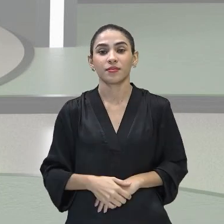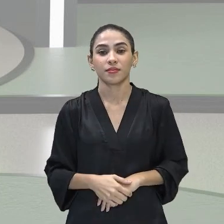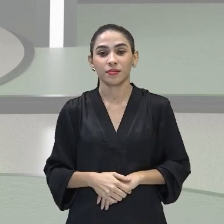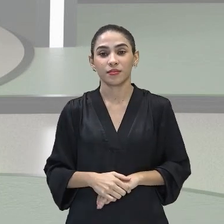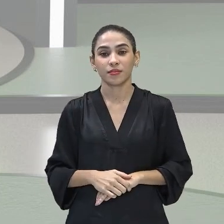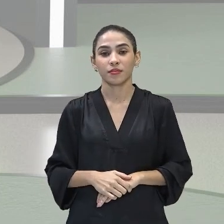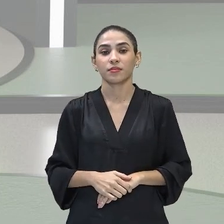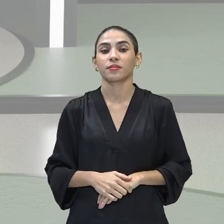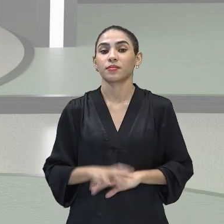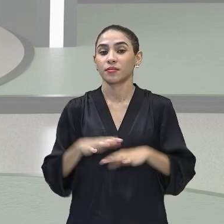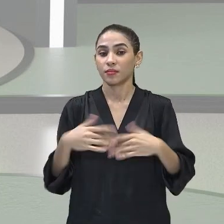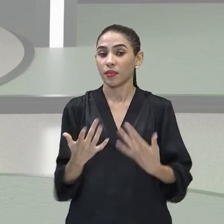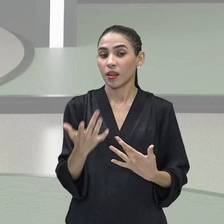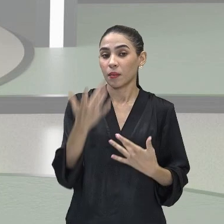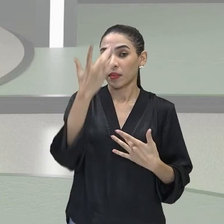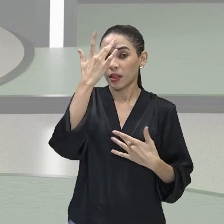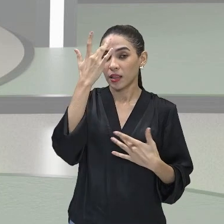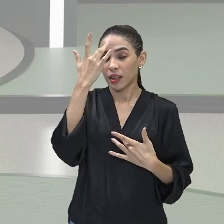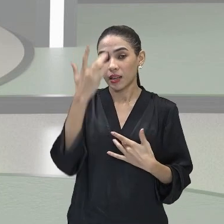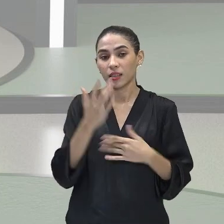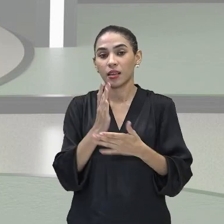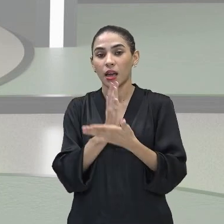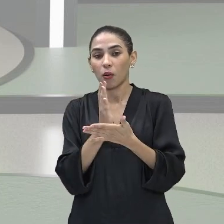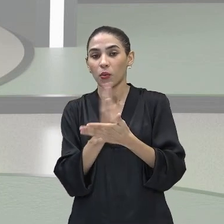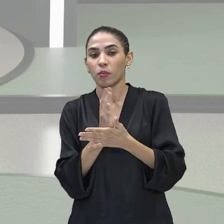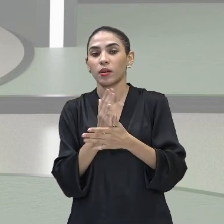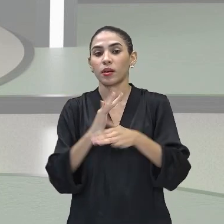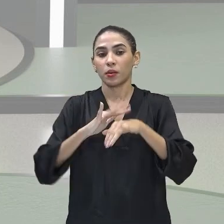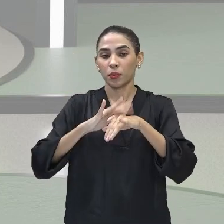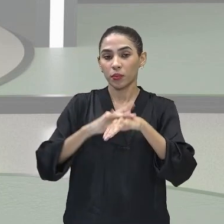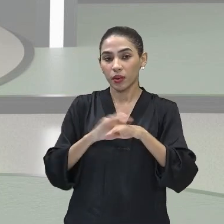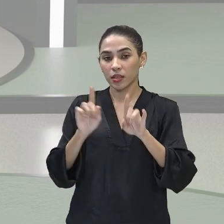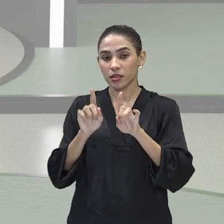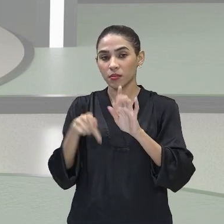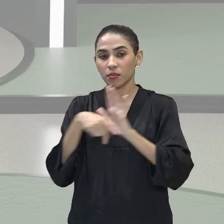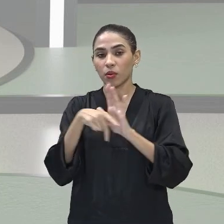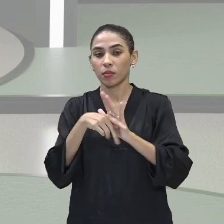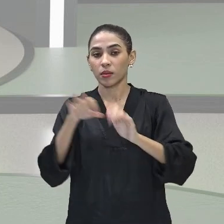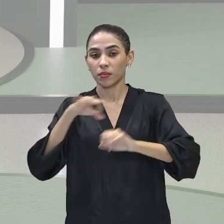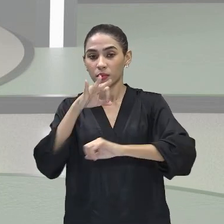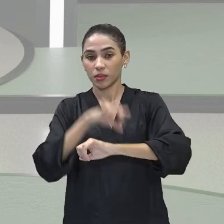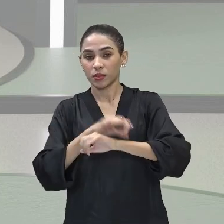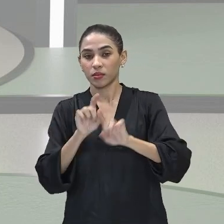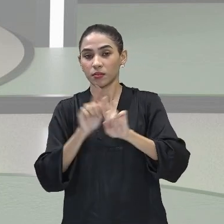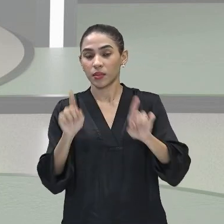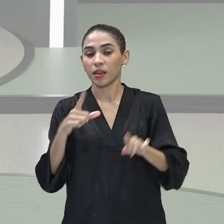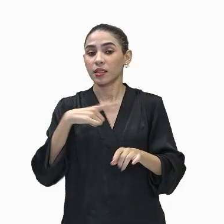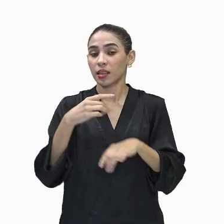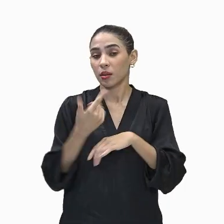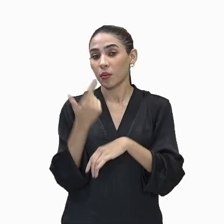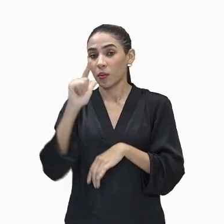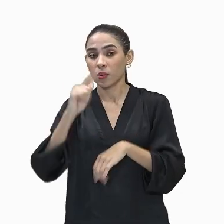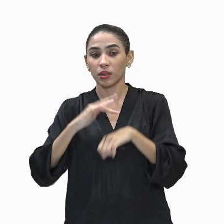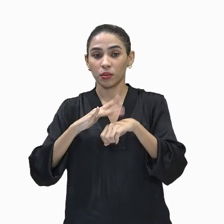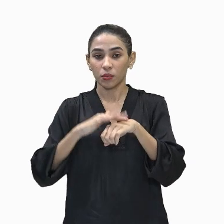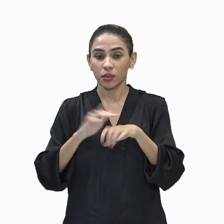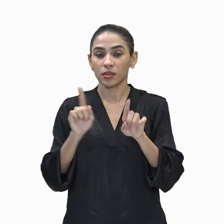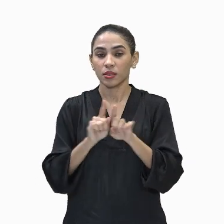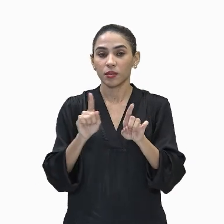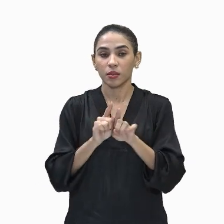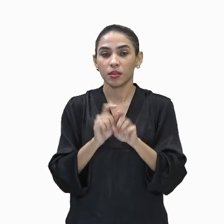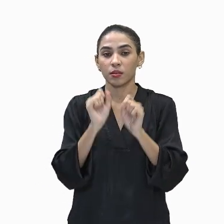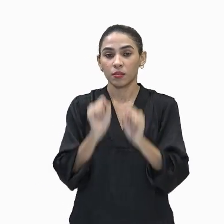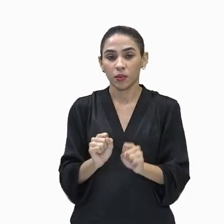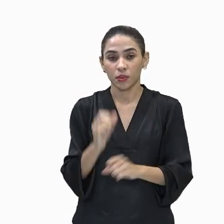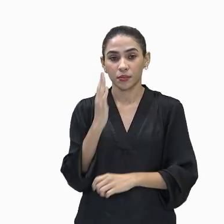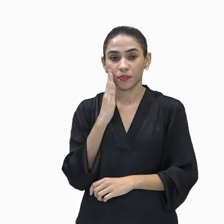Bom, a malária é apenas uma das doenças, né, causadas ali por protozoários, mas a gente tem mais uma doença que também pode ser causada